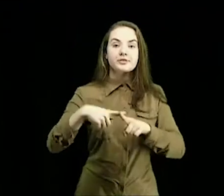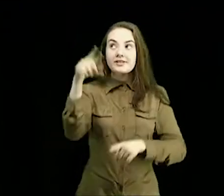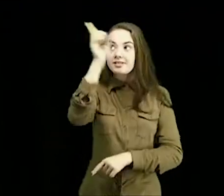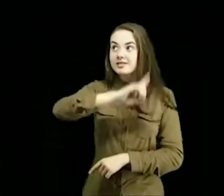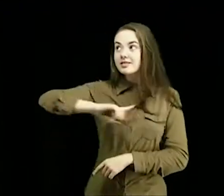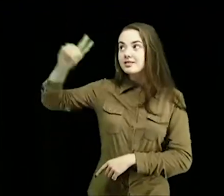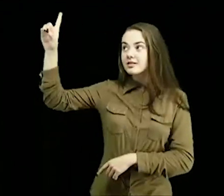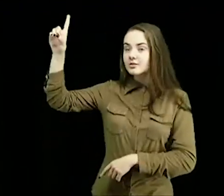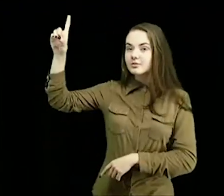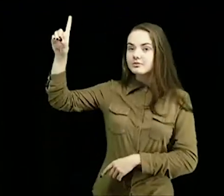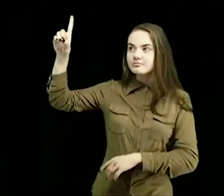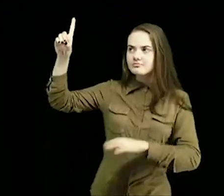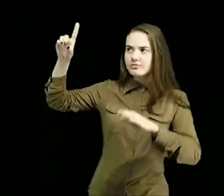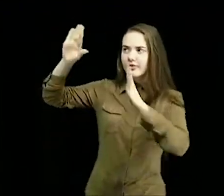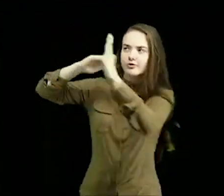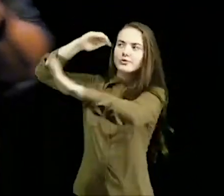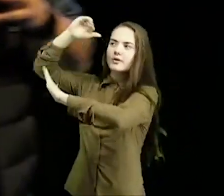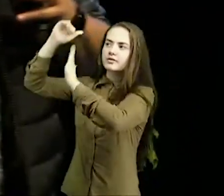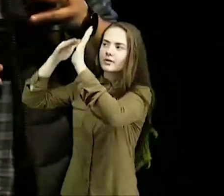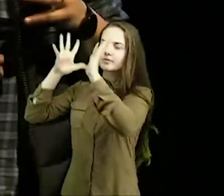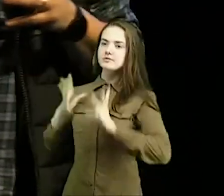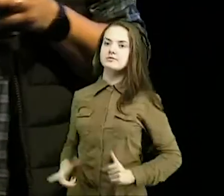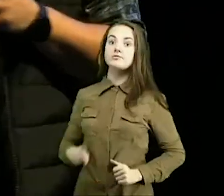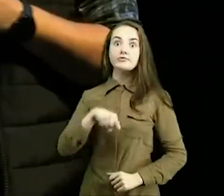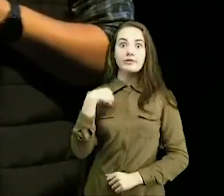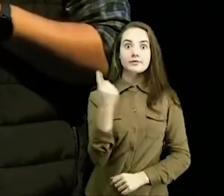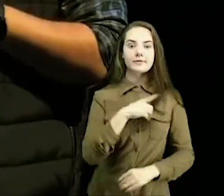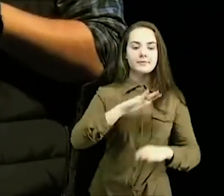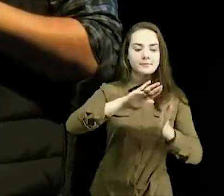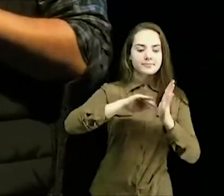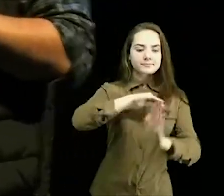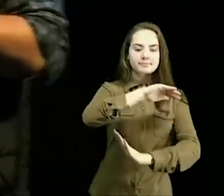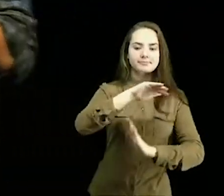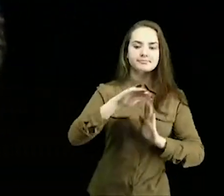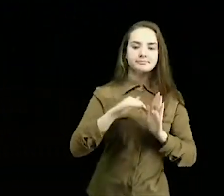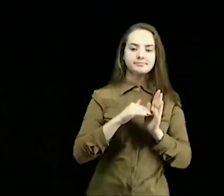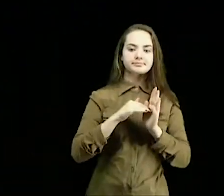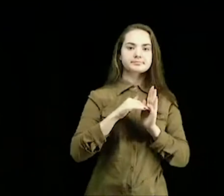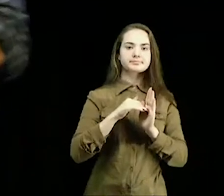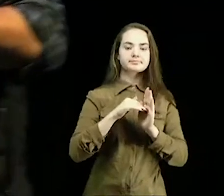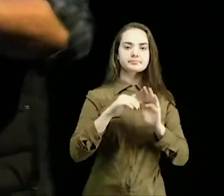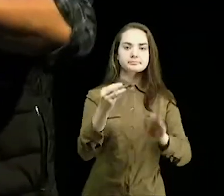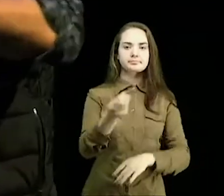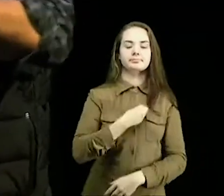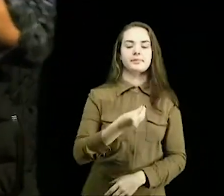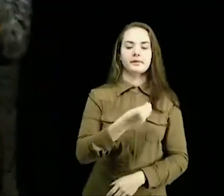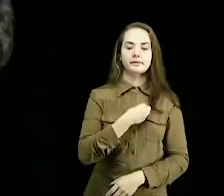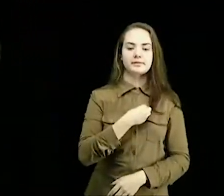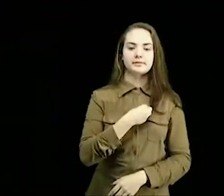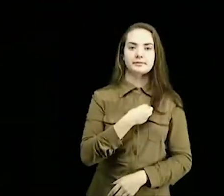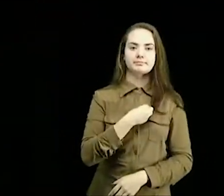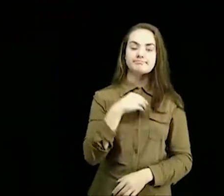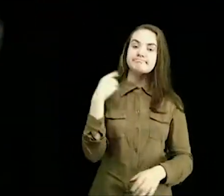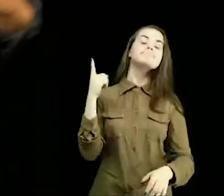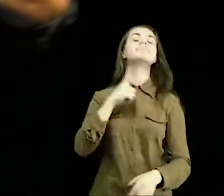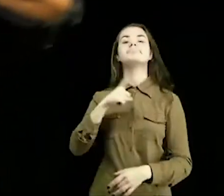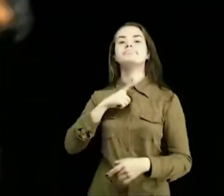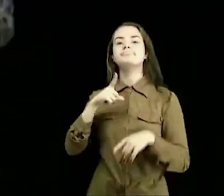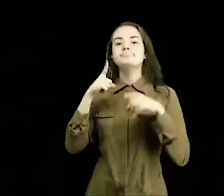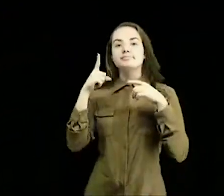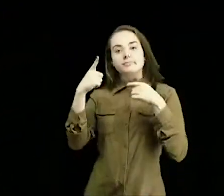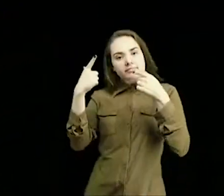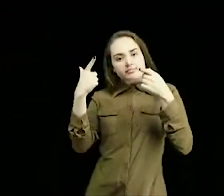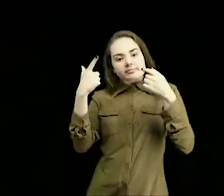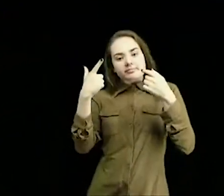ele é absolutamente santo e nós somos absolutamente pecadores. Então, tem que haver